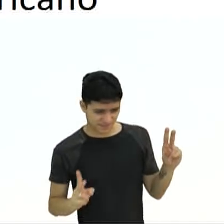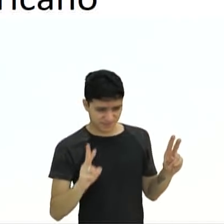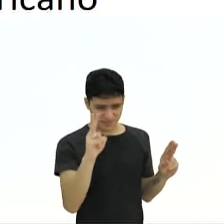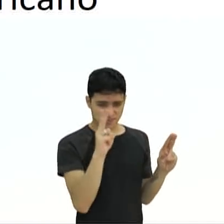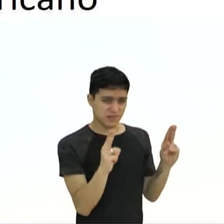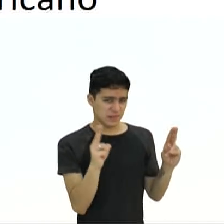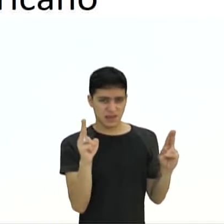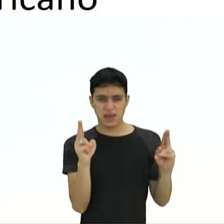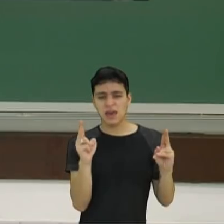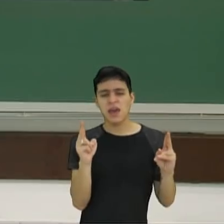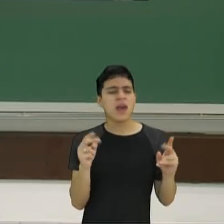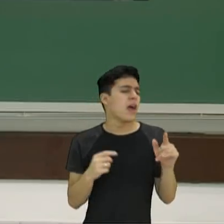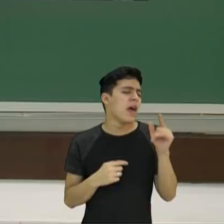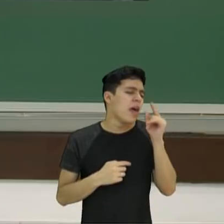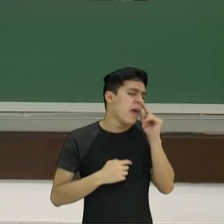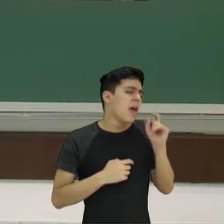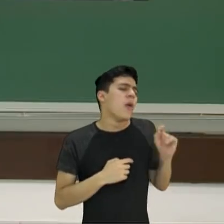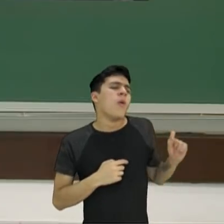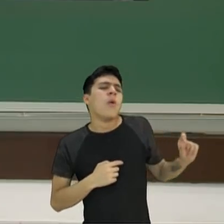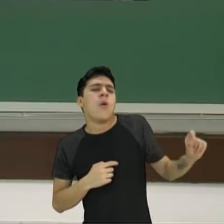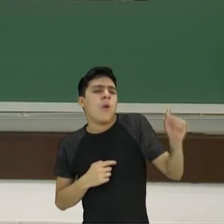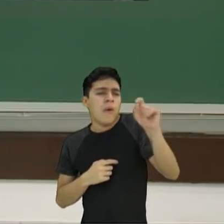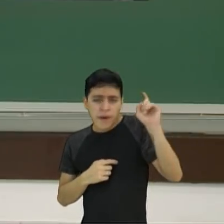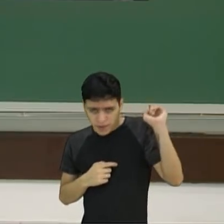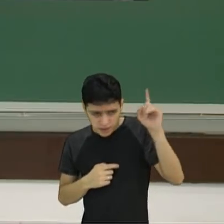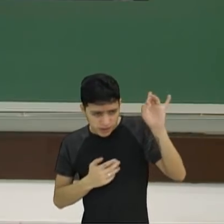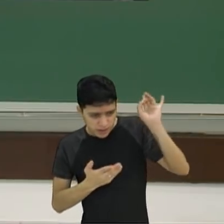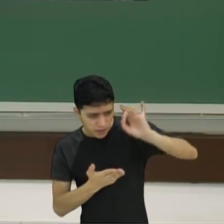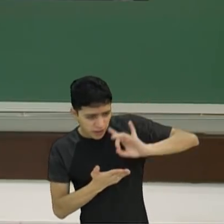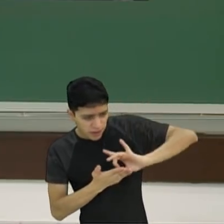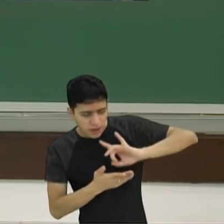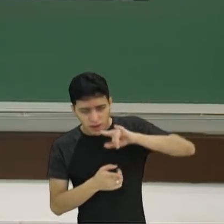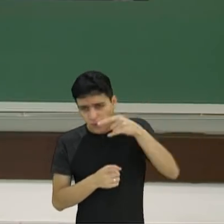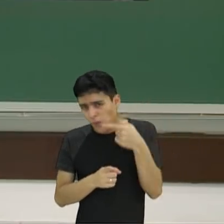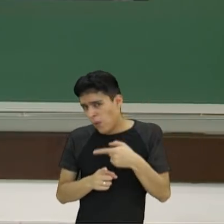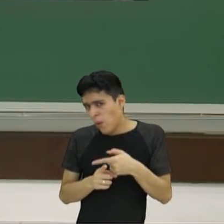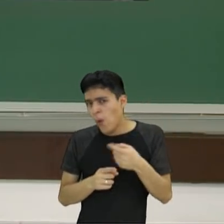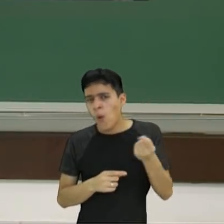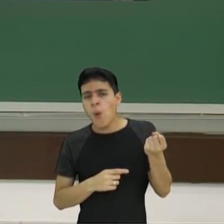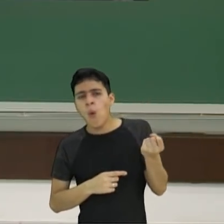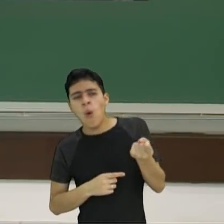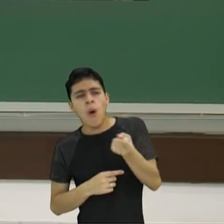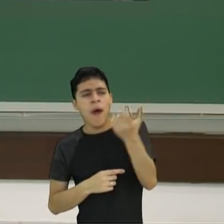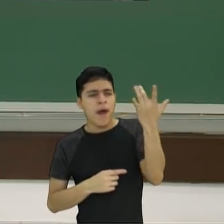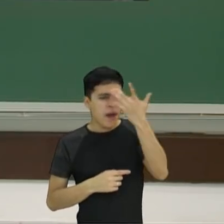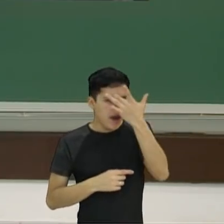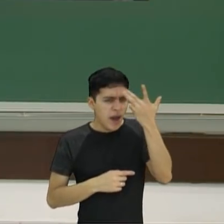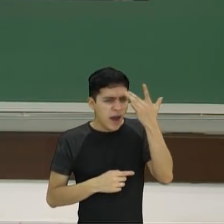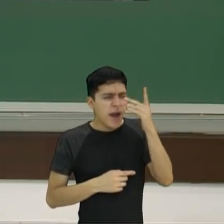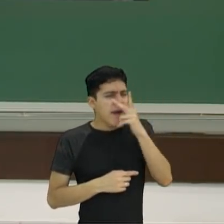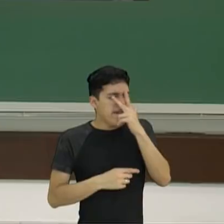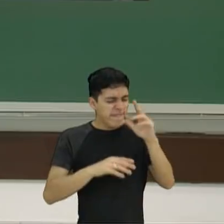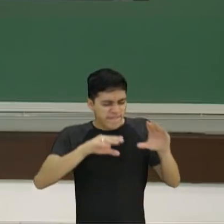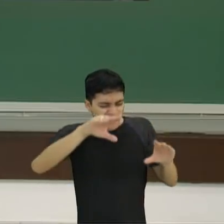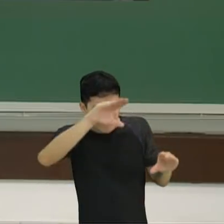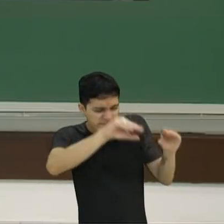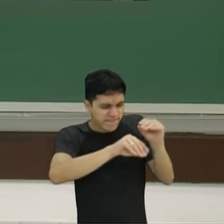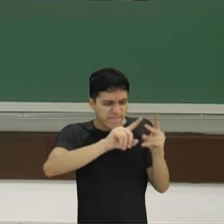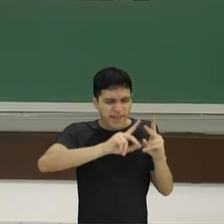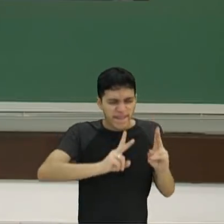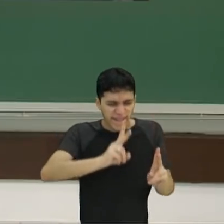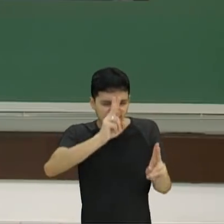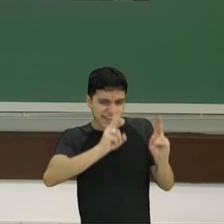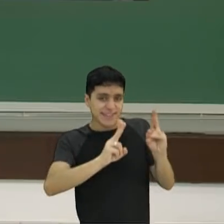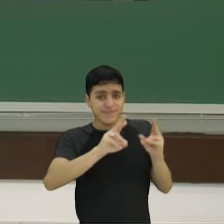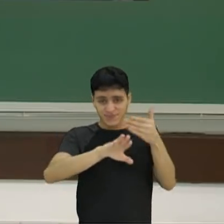as imagens. Então essa imagem, ao mesmo tempo que ela é verdadeira porque alguém manipulou ela, então